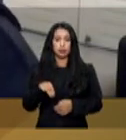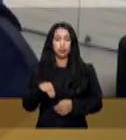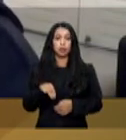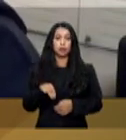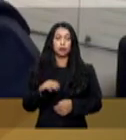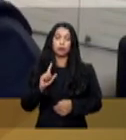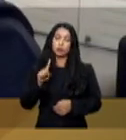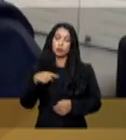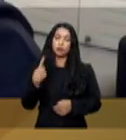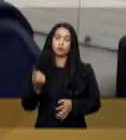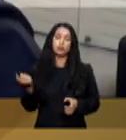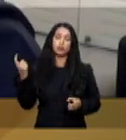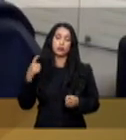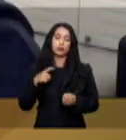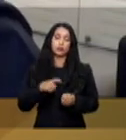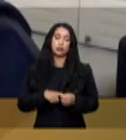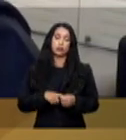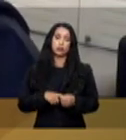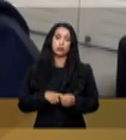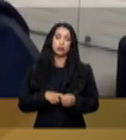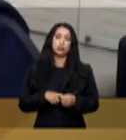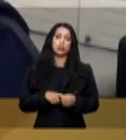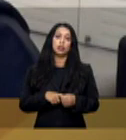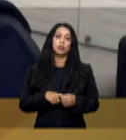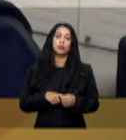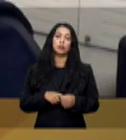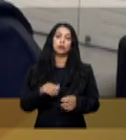quando então voltaremos para a tomada dos